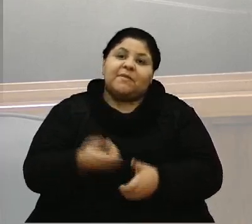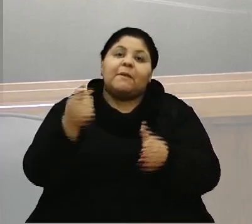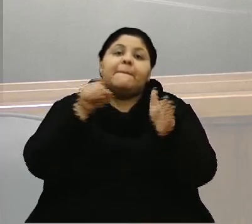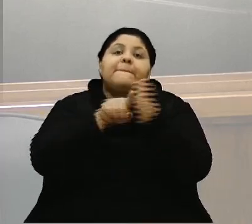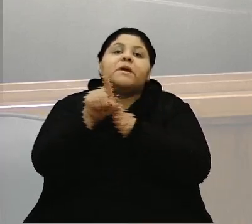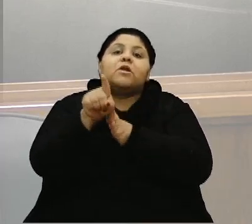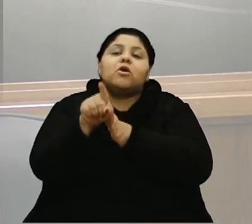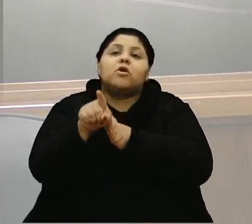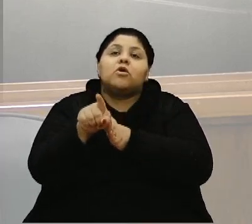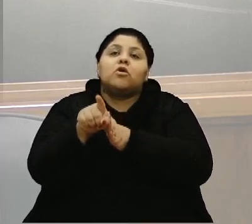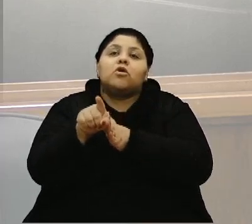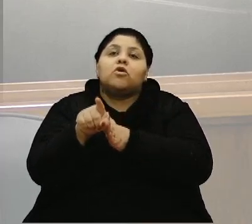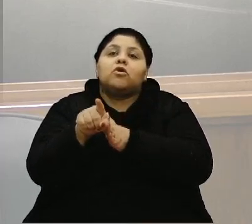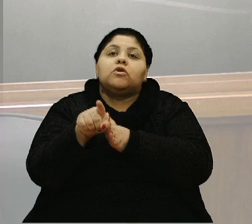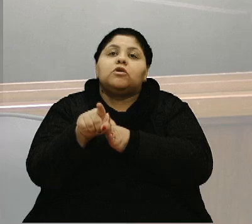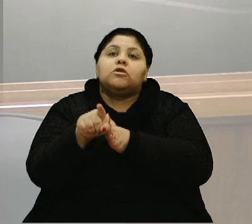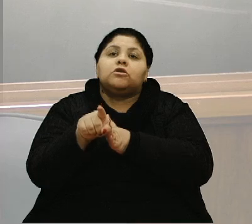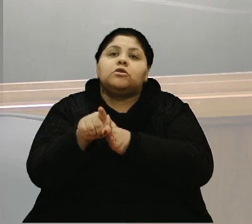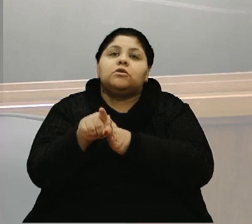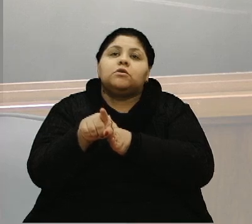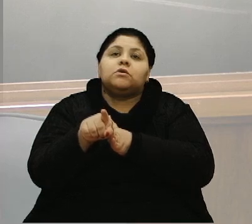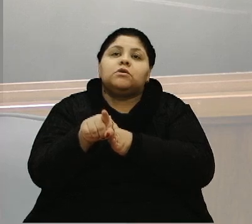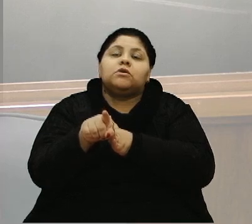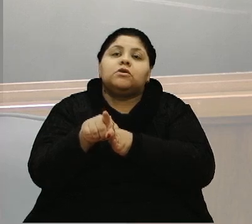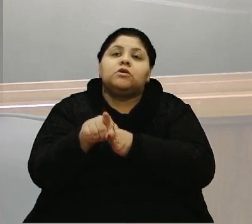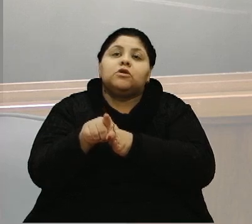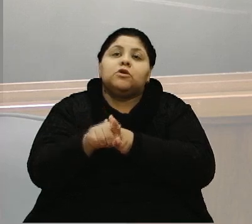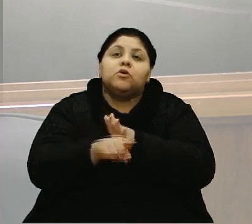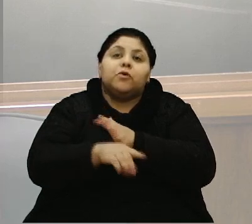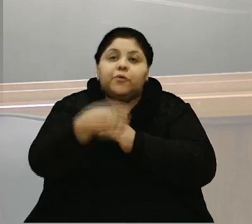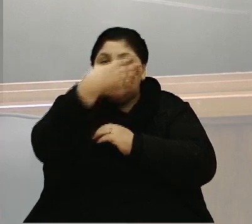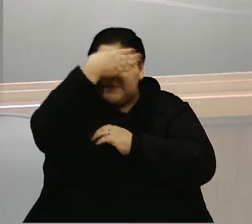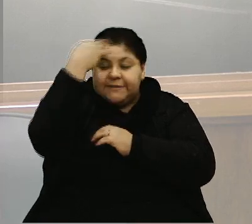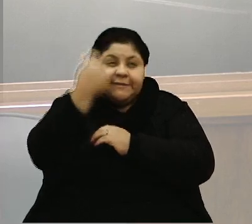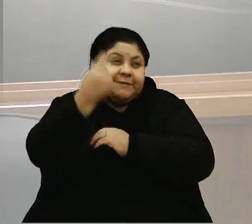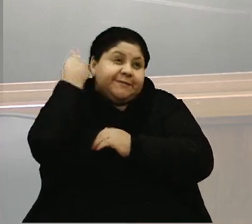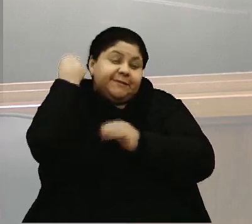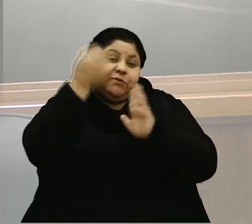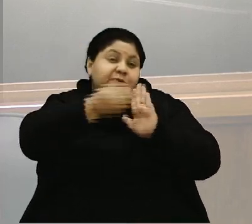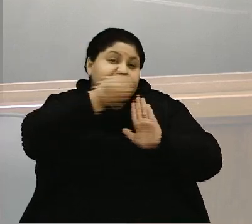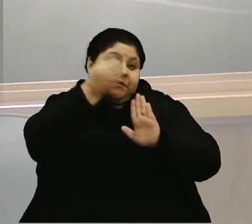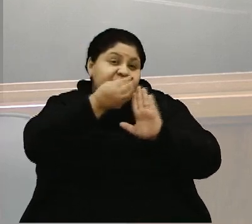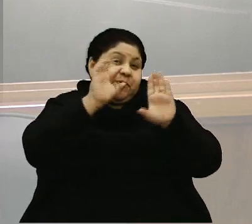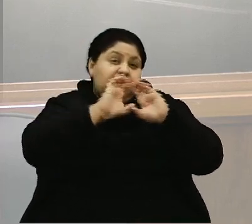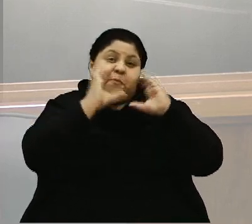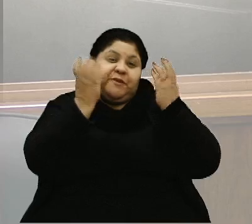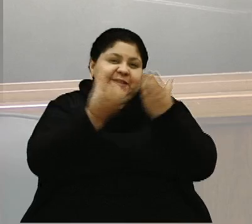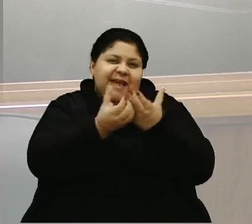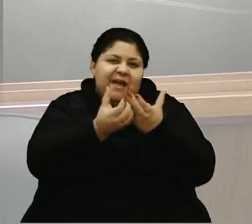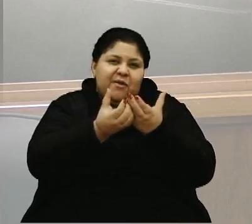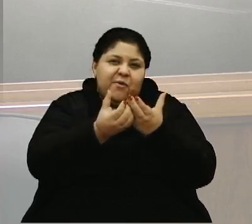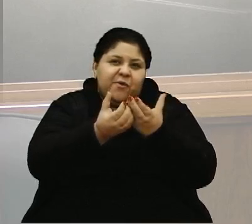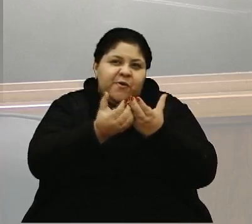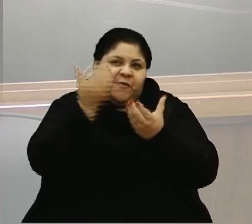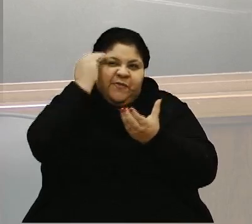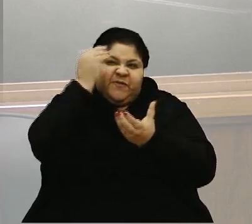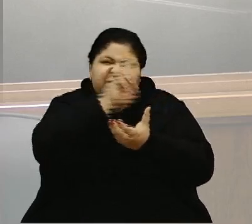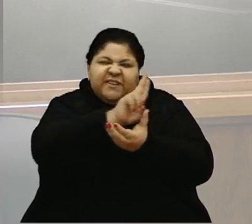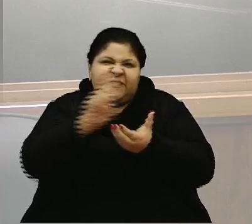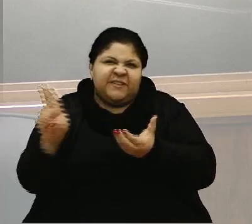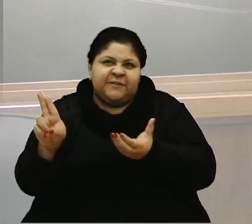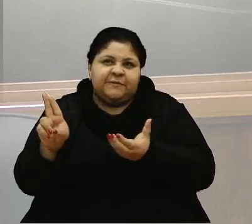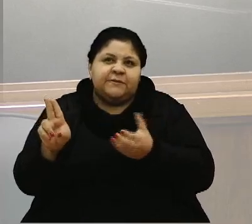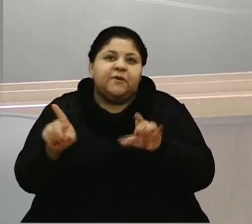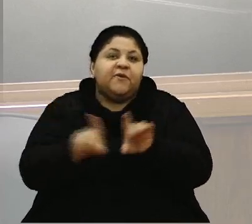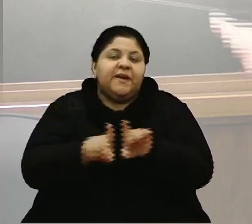Pergunta, o finado orçamento comunitário, que eu nem sei mais se chama orçamento comunitário. Para que serve o